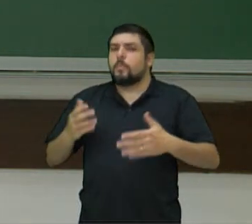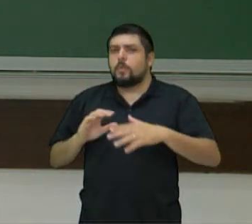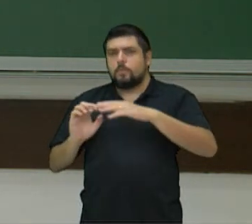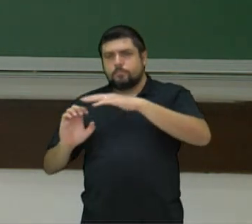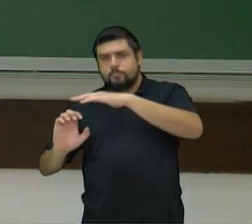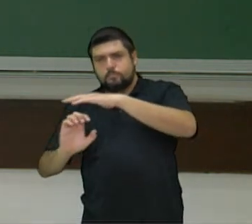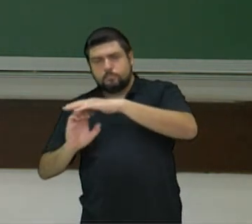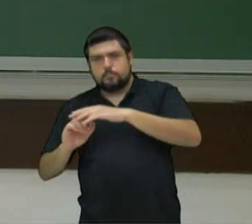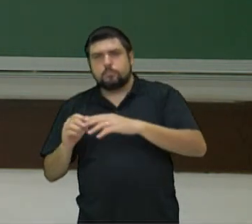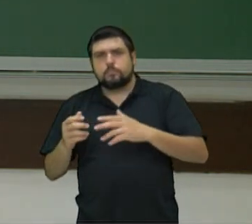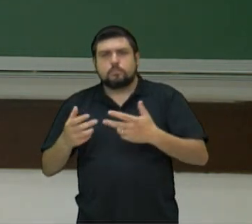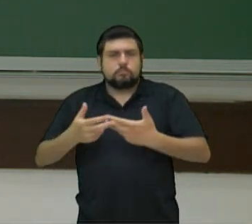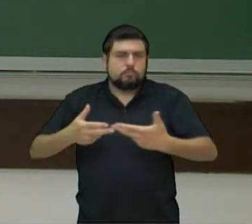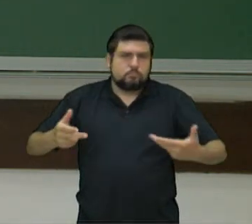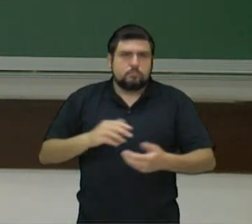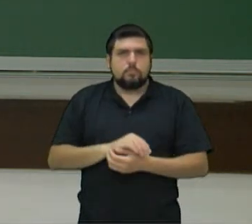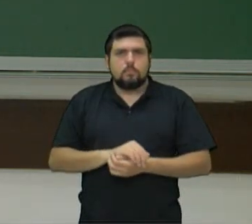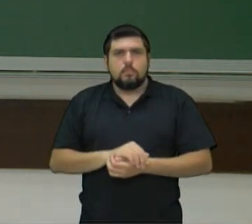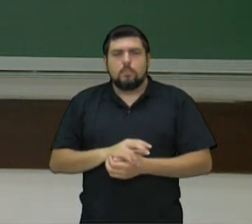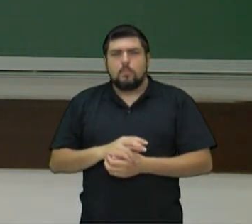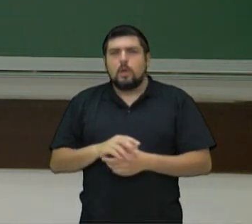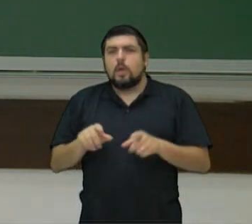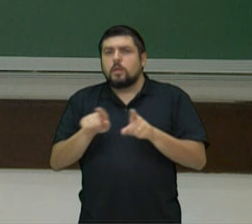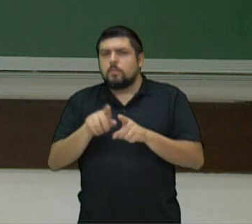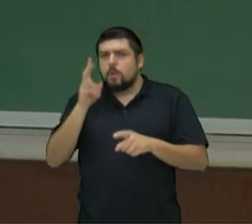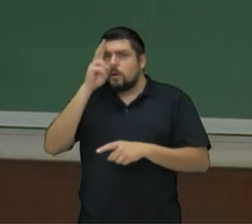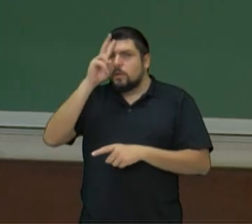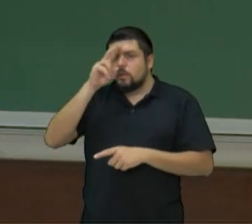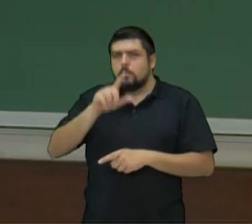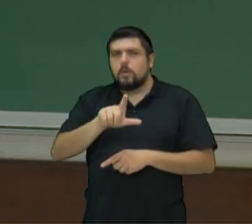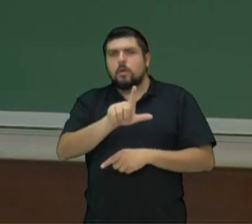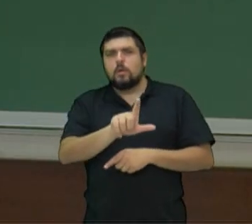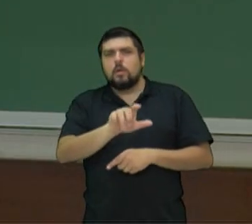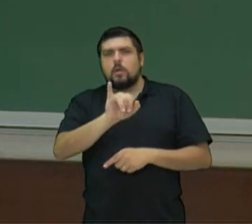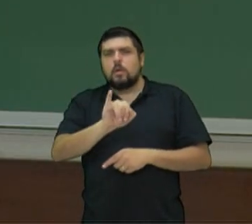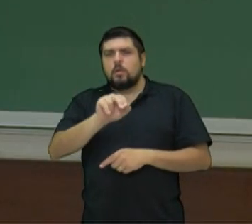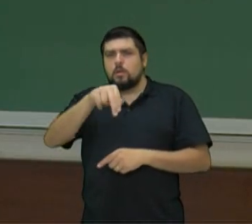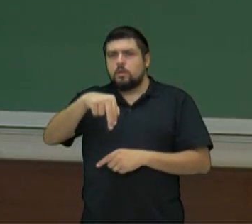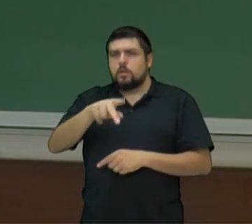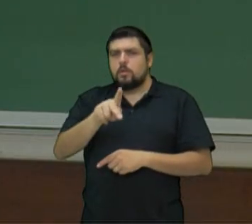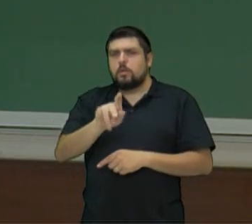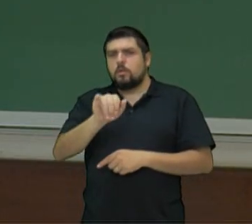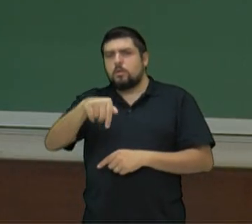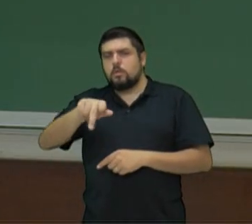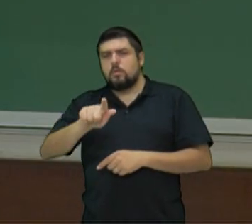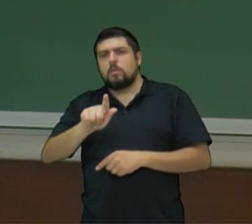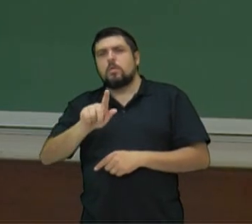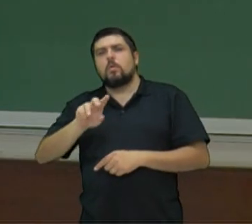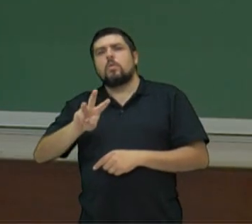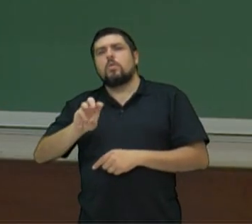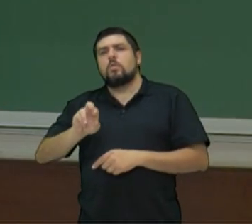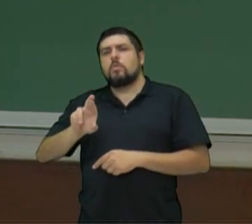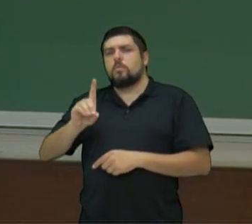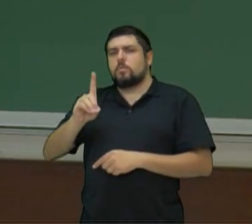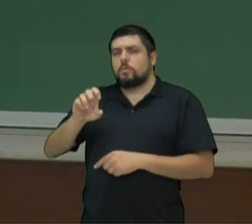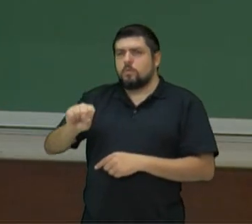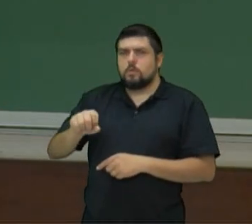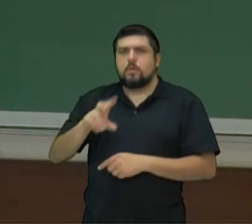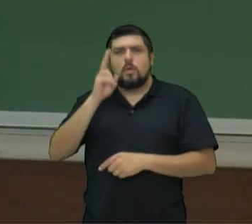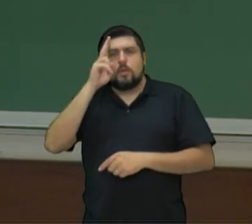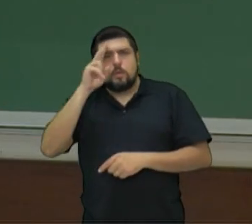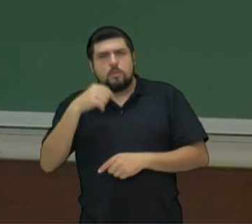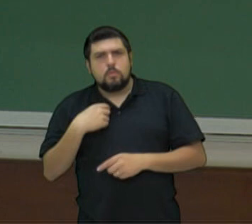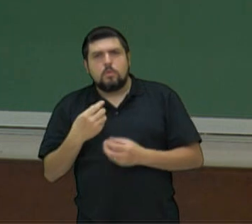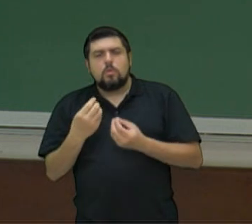falamos sobre as linking words, são aquelas de condition, que expressam condição. Lembram? O if e